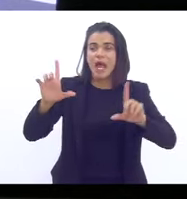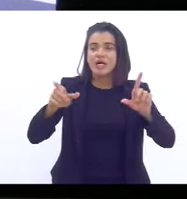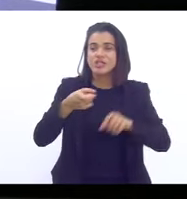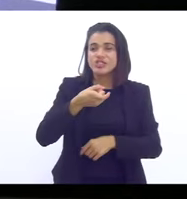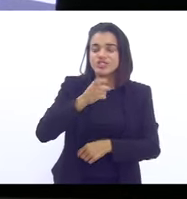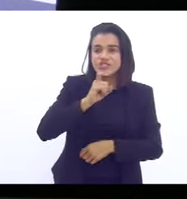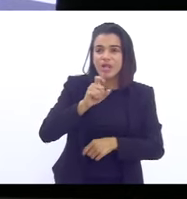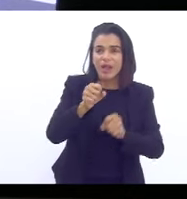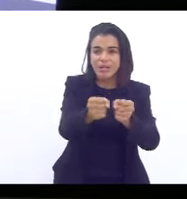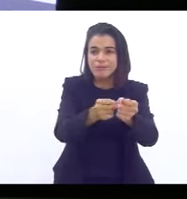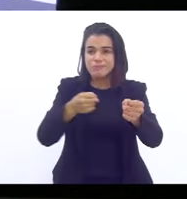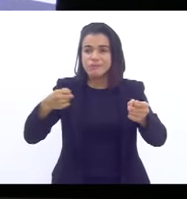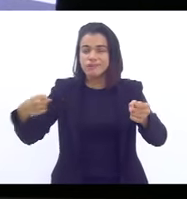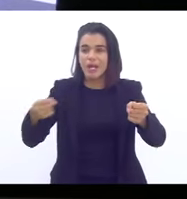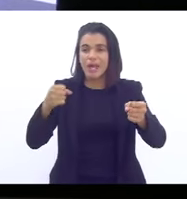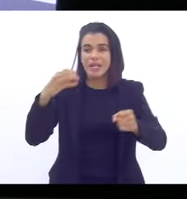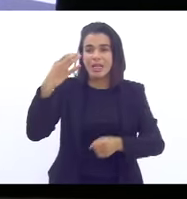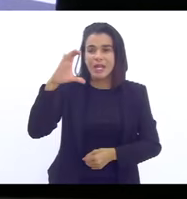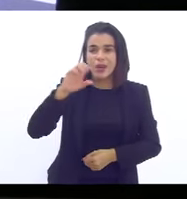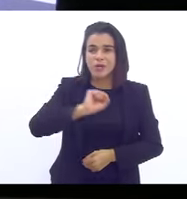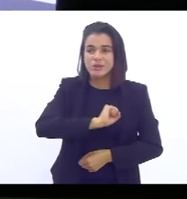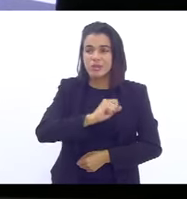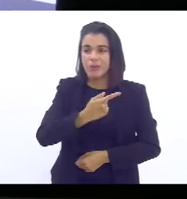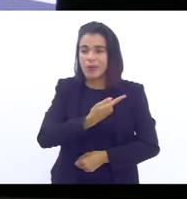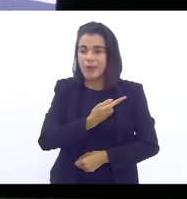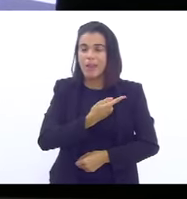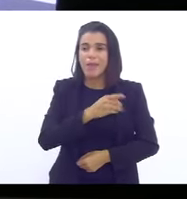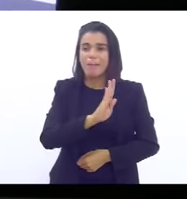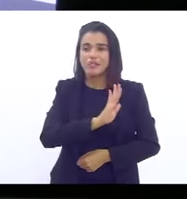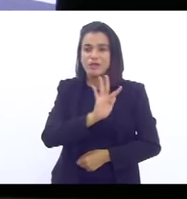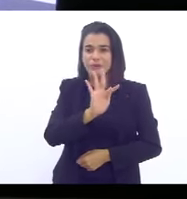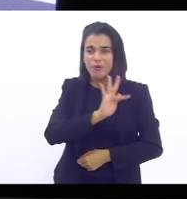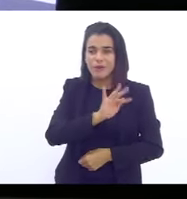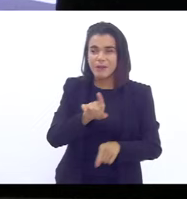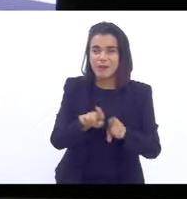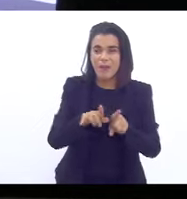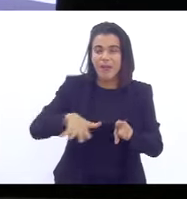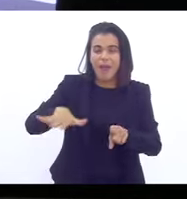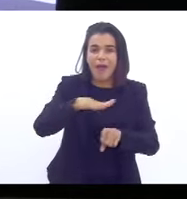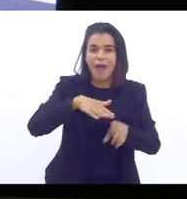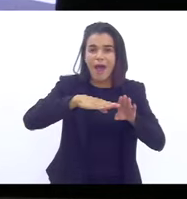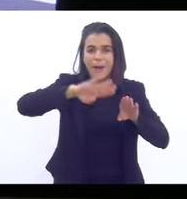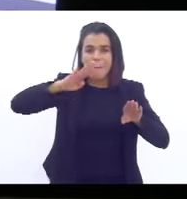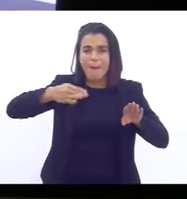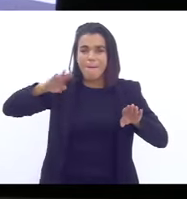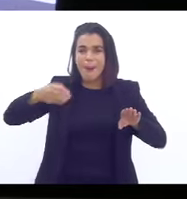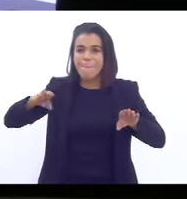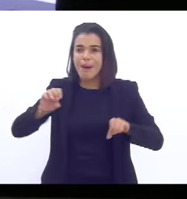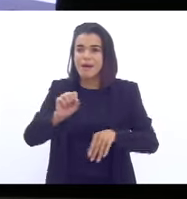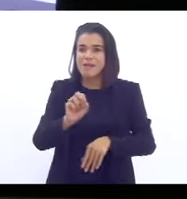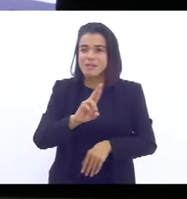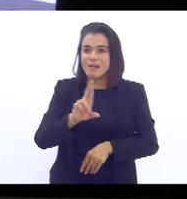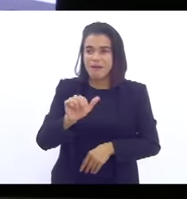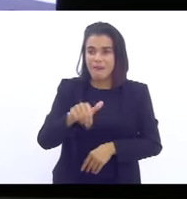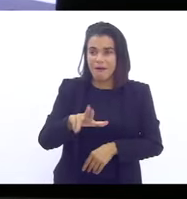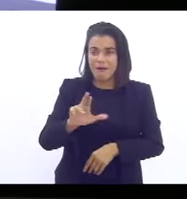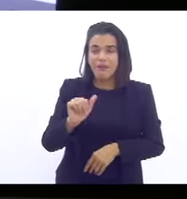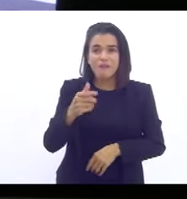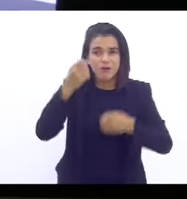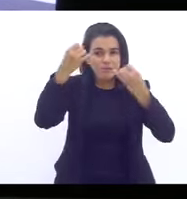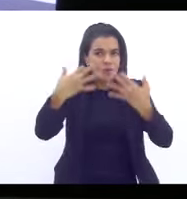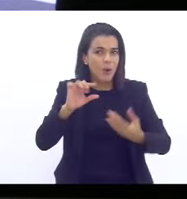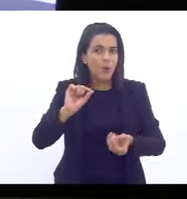aí é morador de Niterói, São Gonçalo, na Baixada Fluminense também, região serrana também. A Mari vai explicar o que está acontecendo, porque